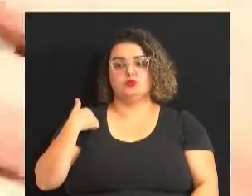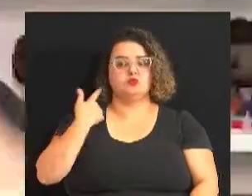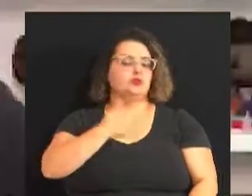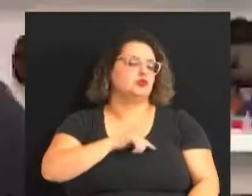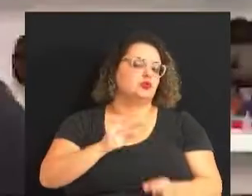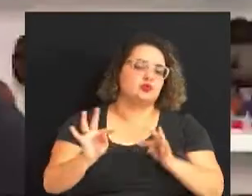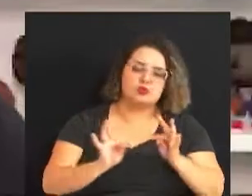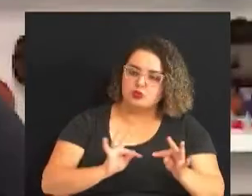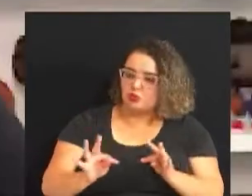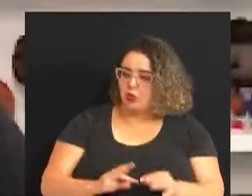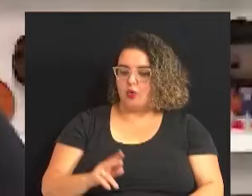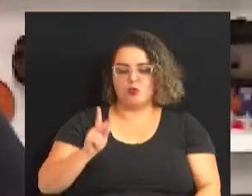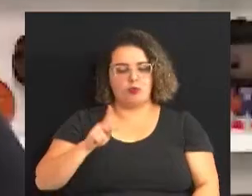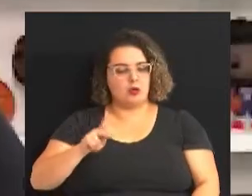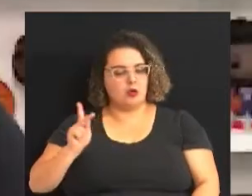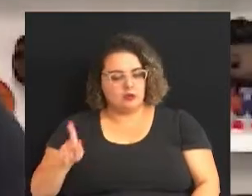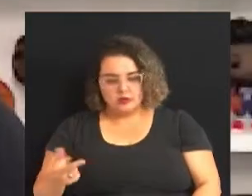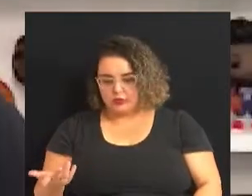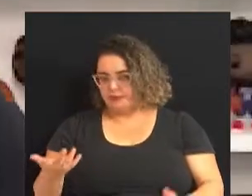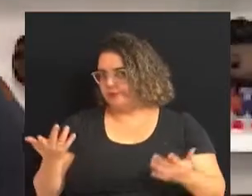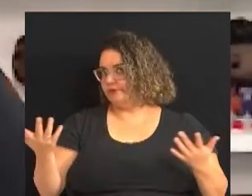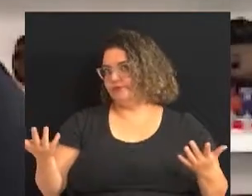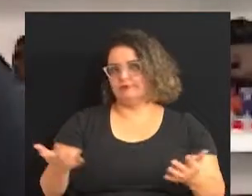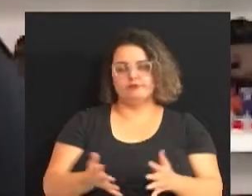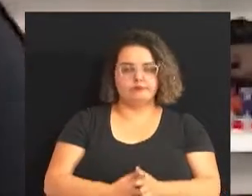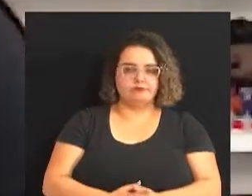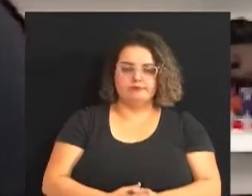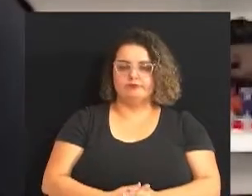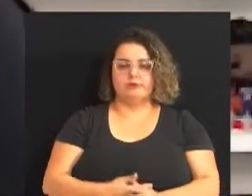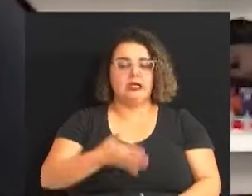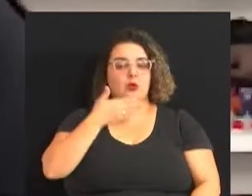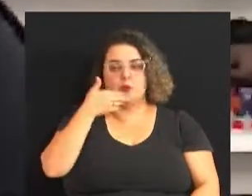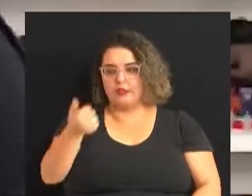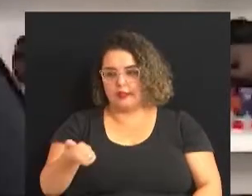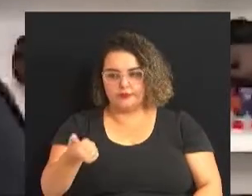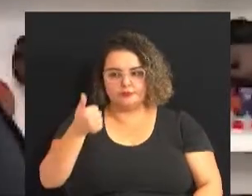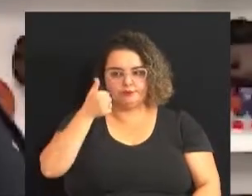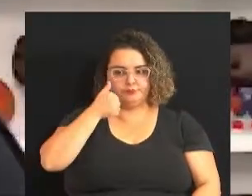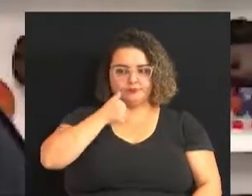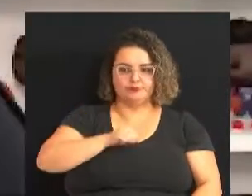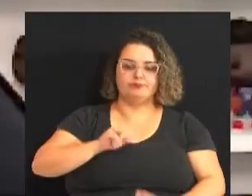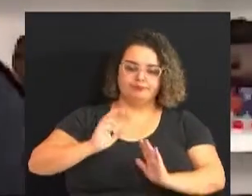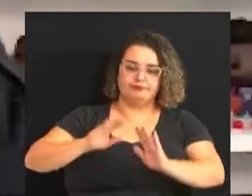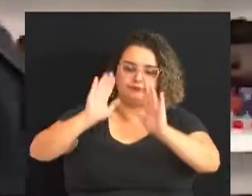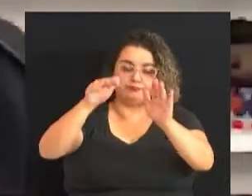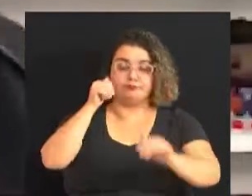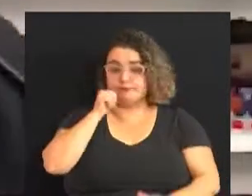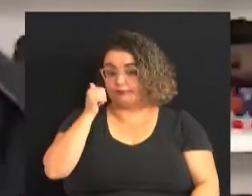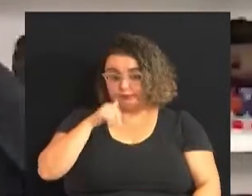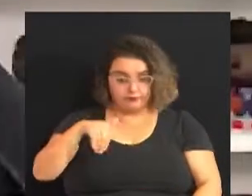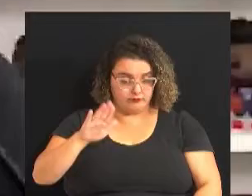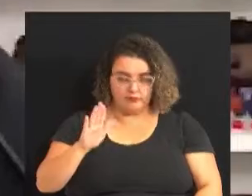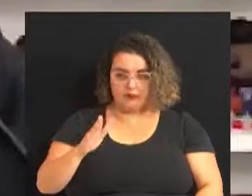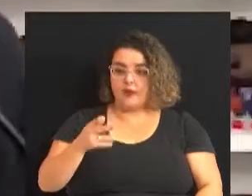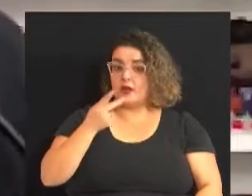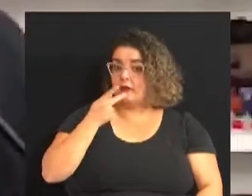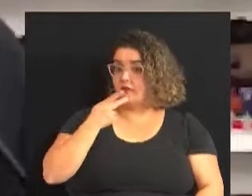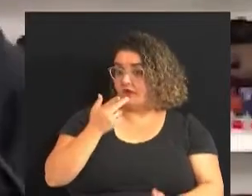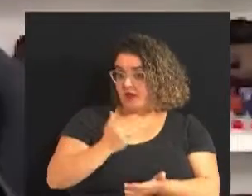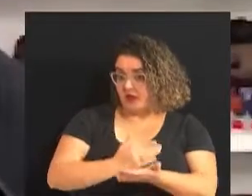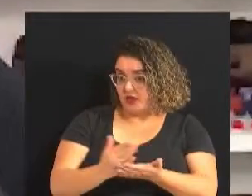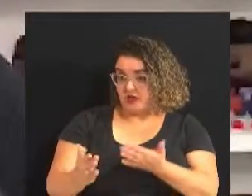técnicos, professores, e o basquete feminino ainda mais. O basquete feminino, eu falei no começo,